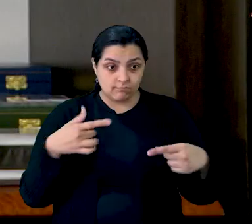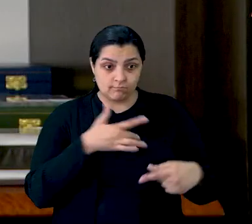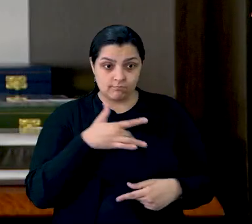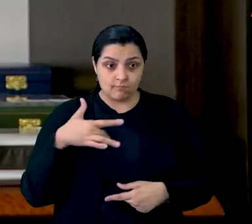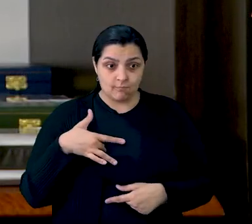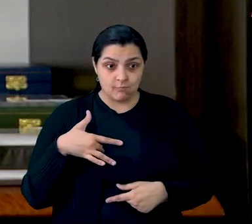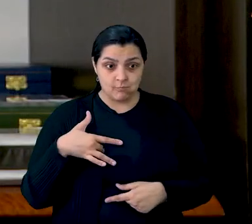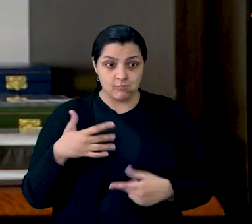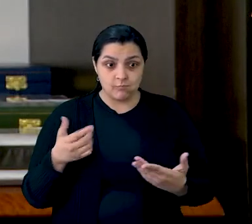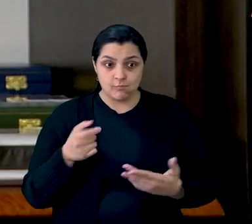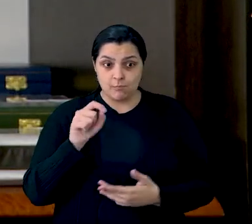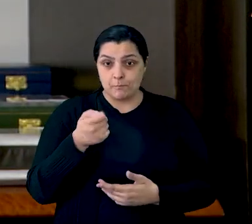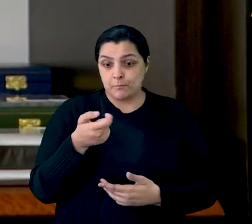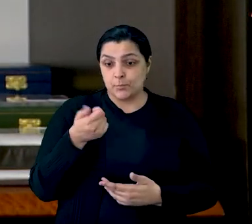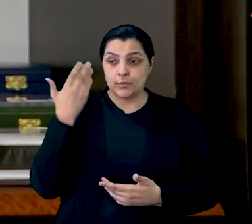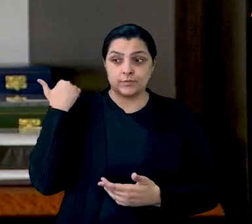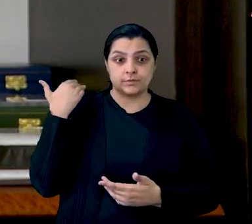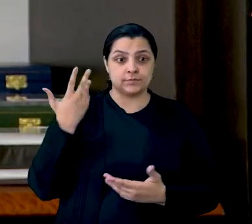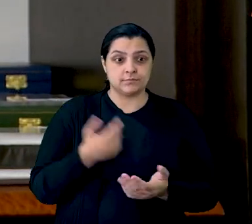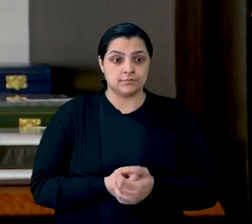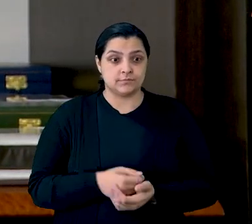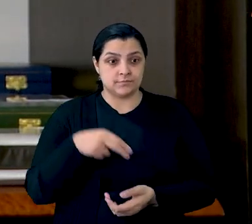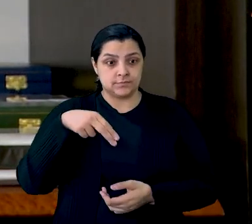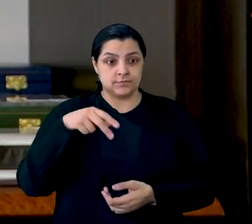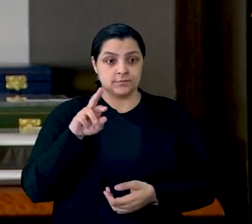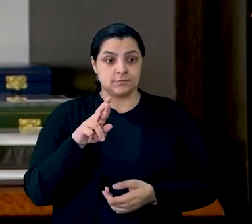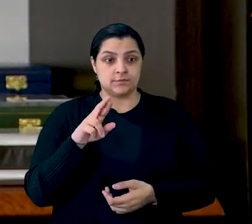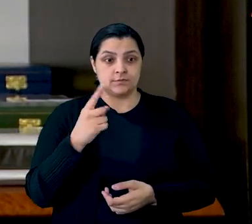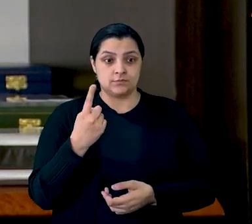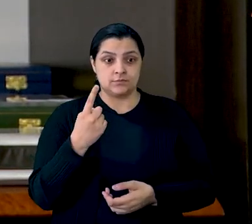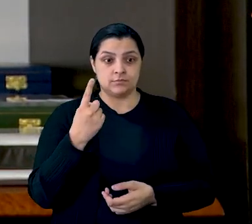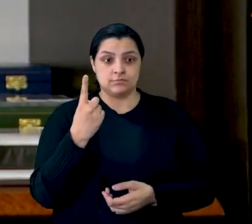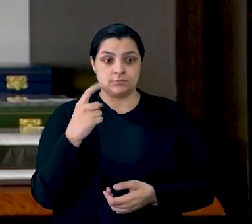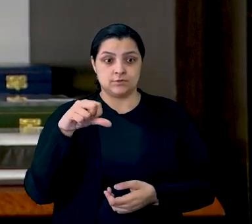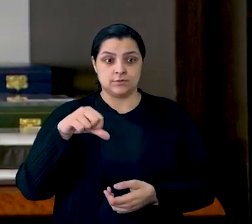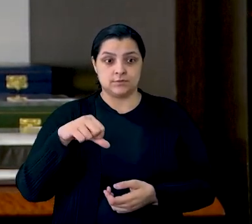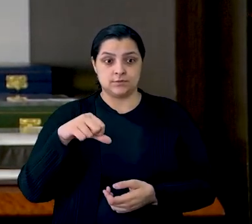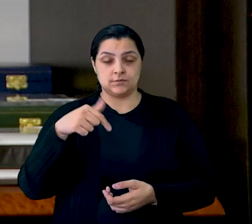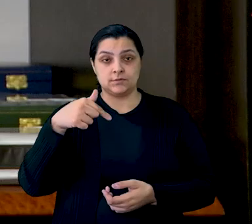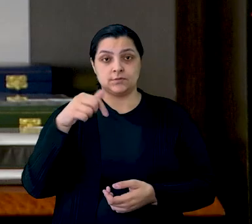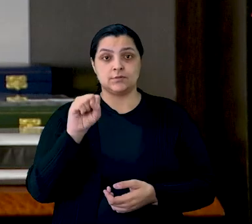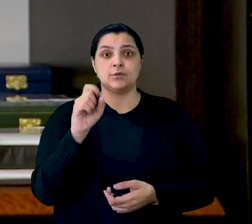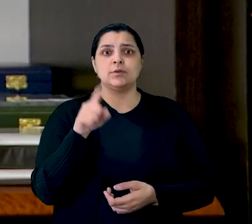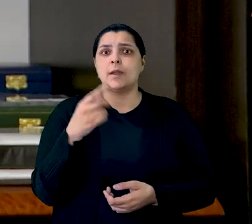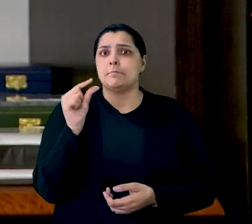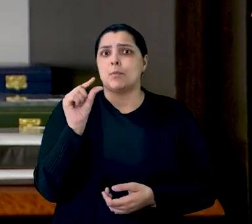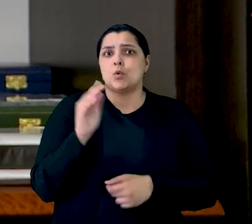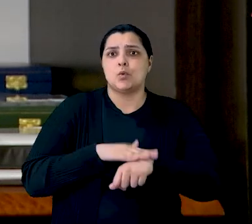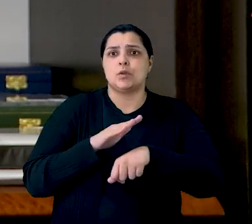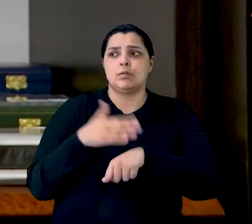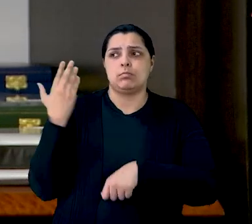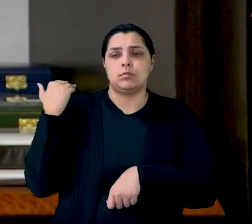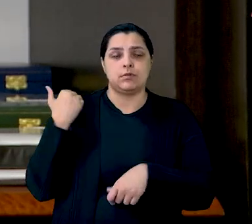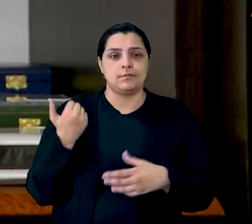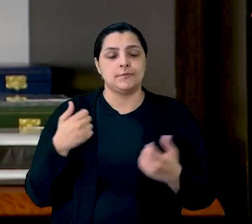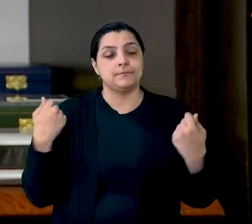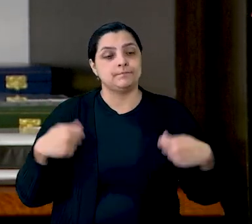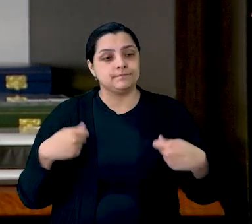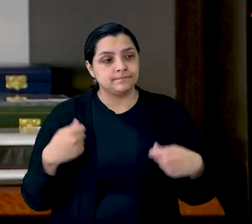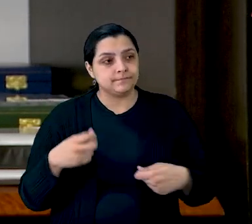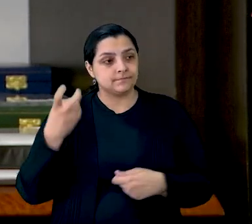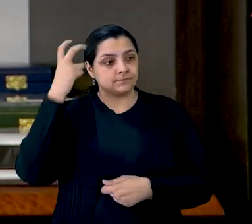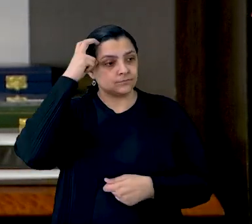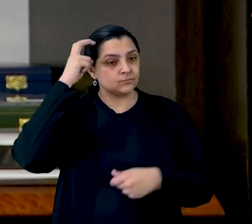debatendo saúde e segurança no Brasil há pouco tempo. Eu acabei de citar, a NR1 é de 1978, é muito recente. Então nós